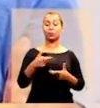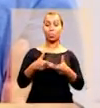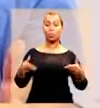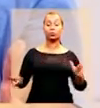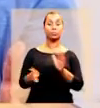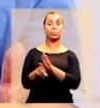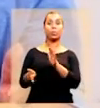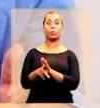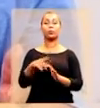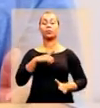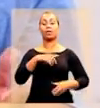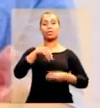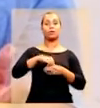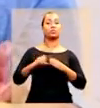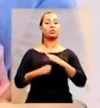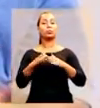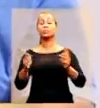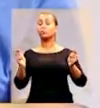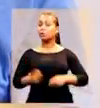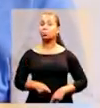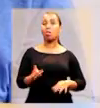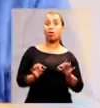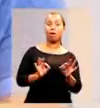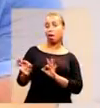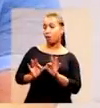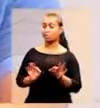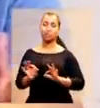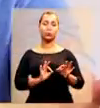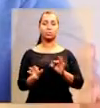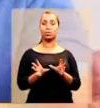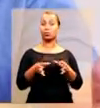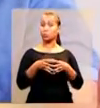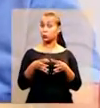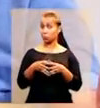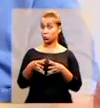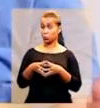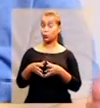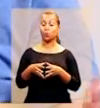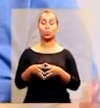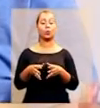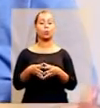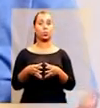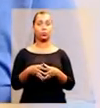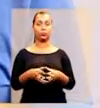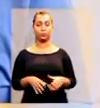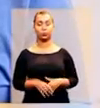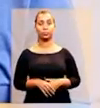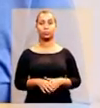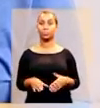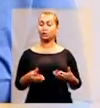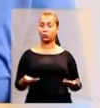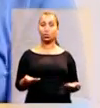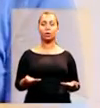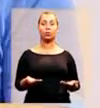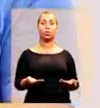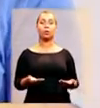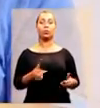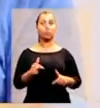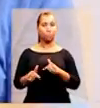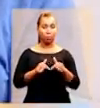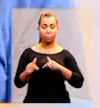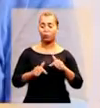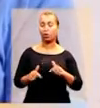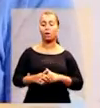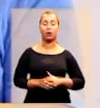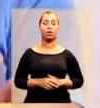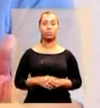gerido pelas empresas para poder administrar o seu setor humano, né? A mão